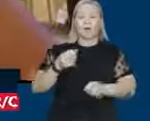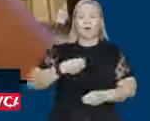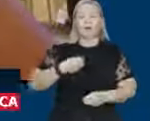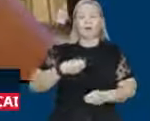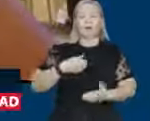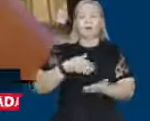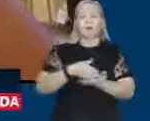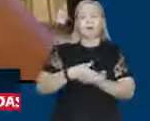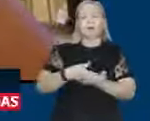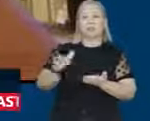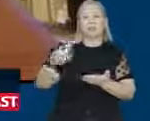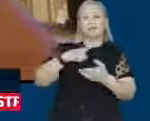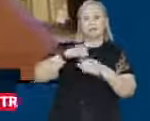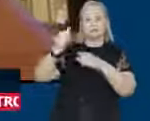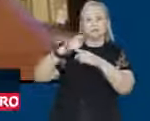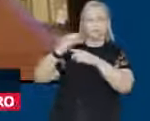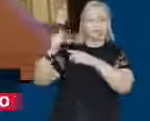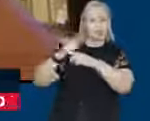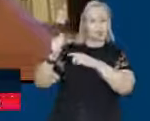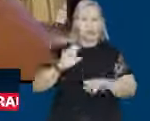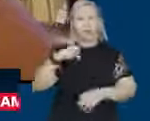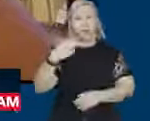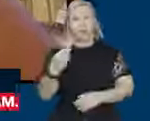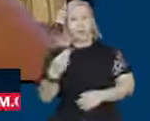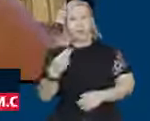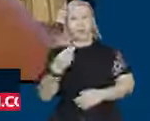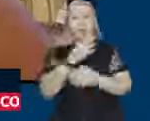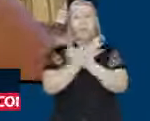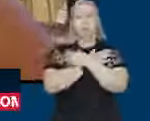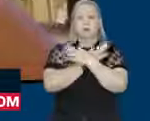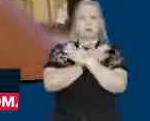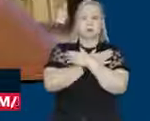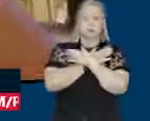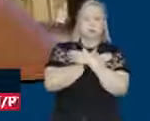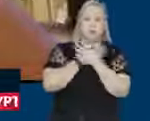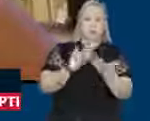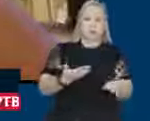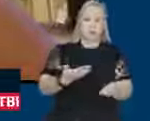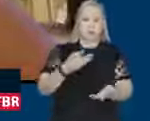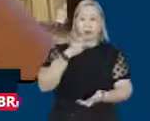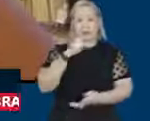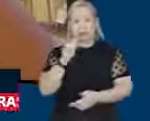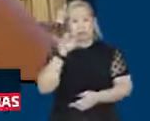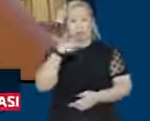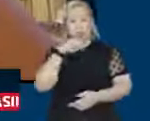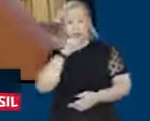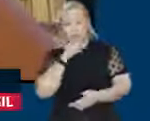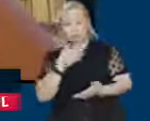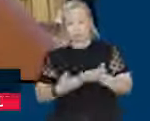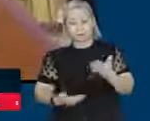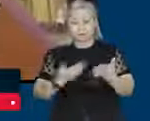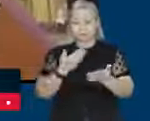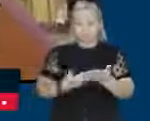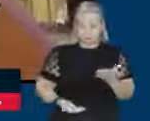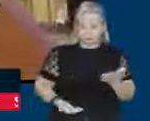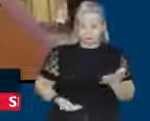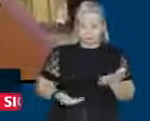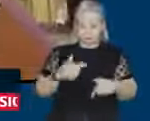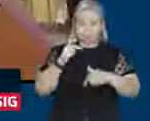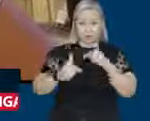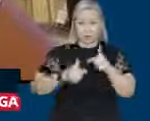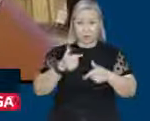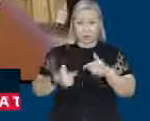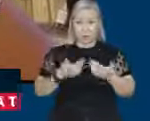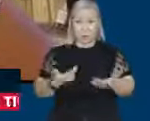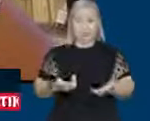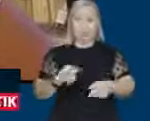evasão escolar de mais de 300 mil estudantes. Seus pais perderam o emprego, ou um dos pais perdeu o emprego, e esse estudante